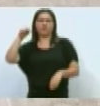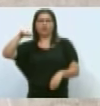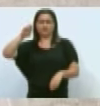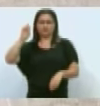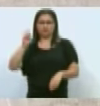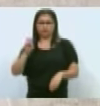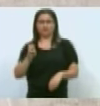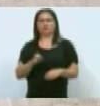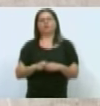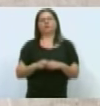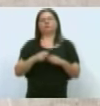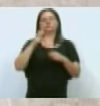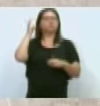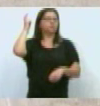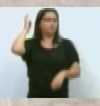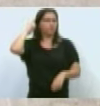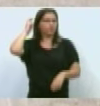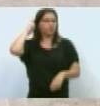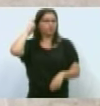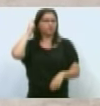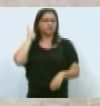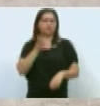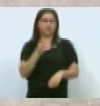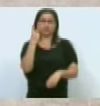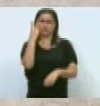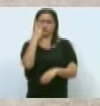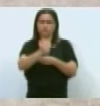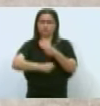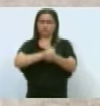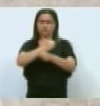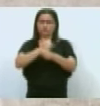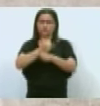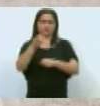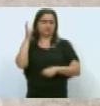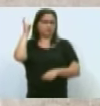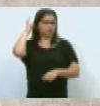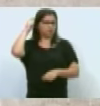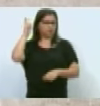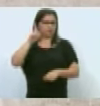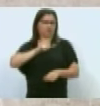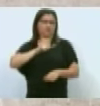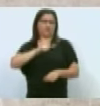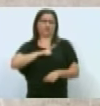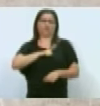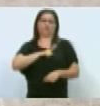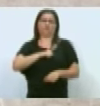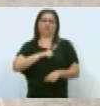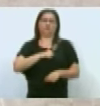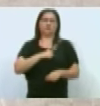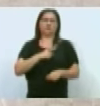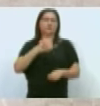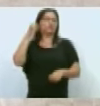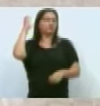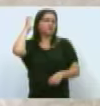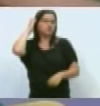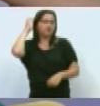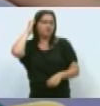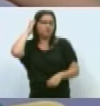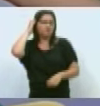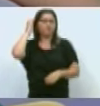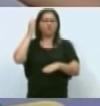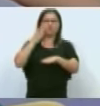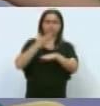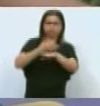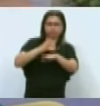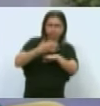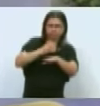né. E a gente conseguiu faz 2 anos, né, e agora nós estamos no processo de terapia. Tá. Ô,